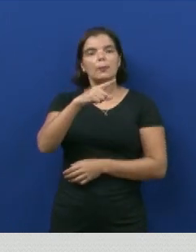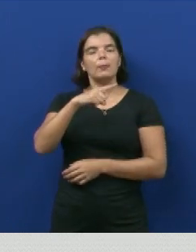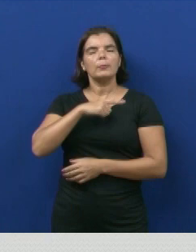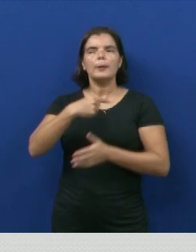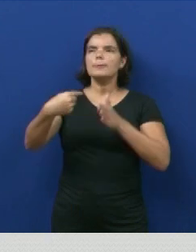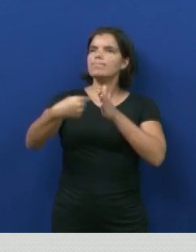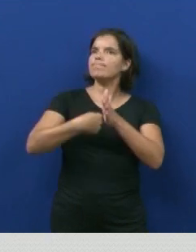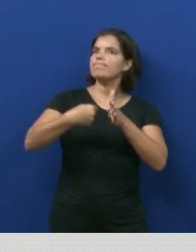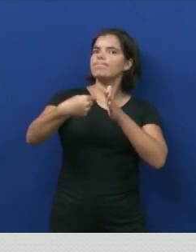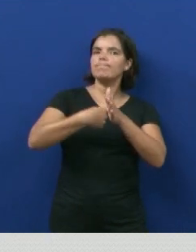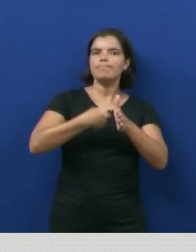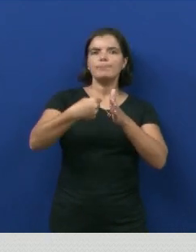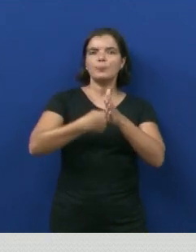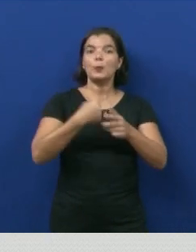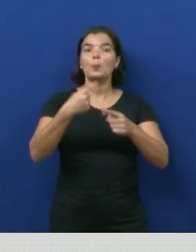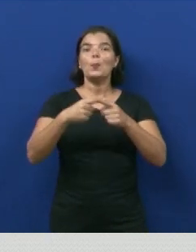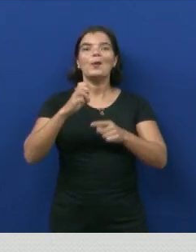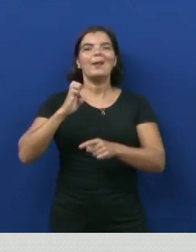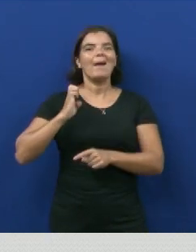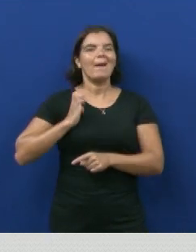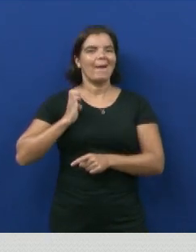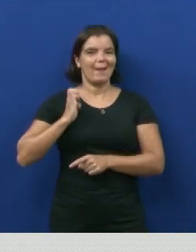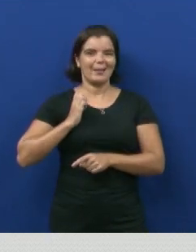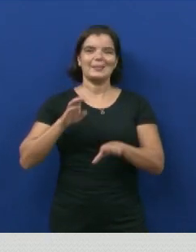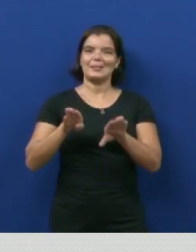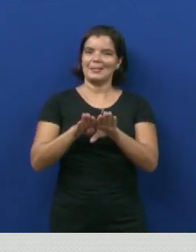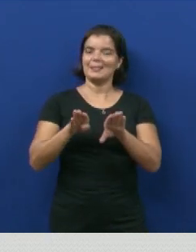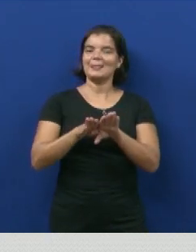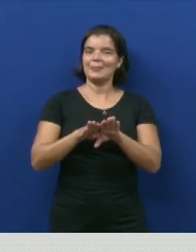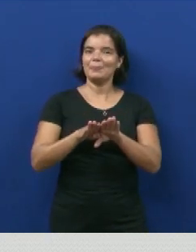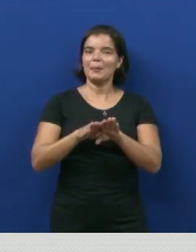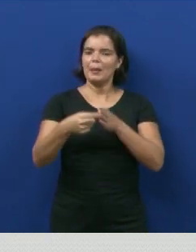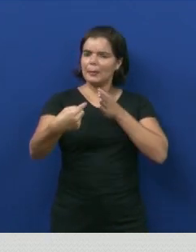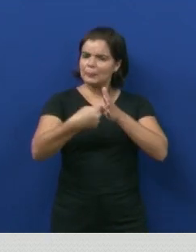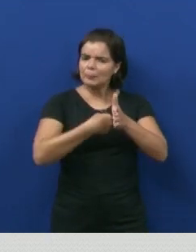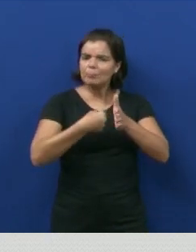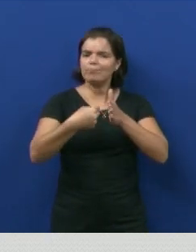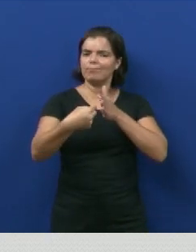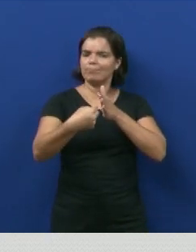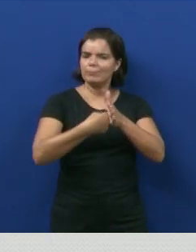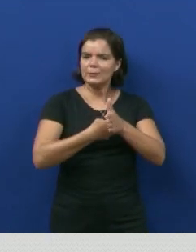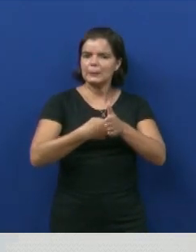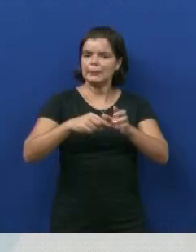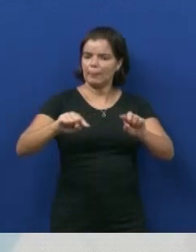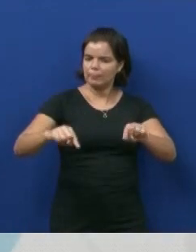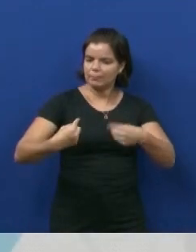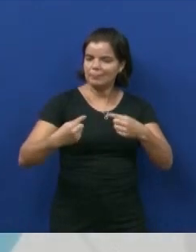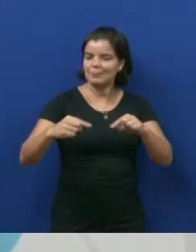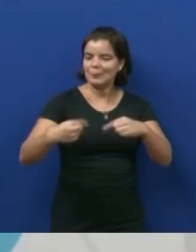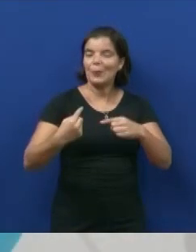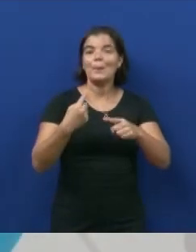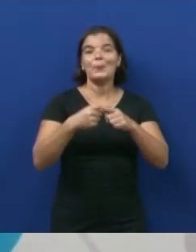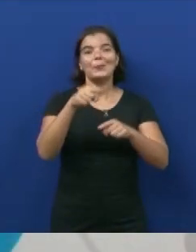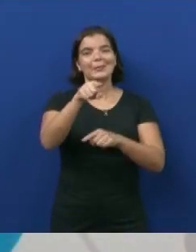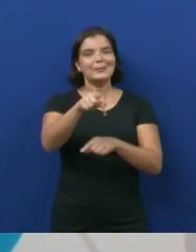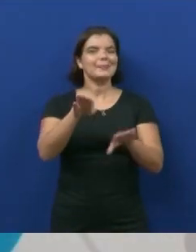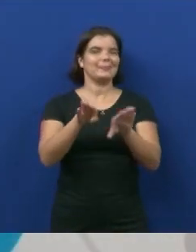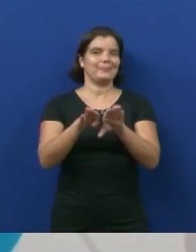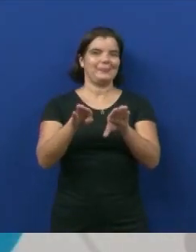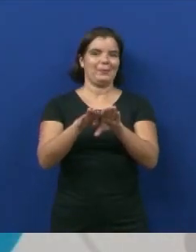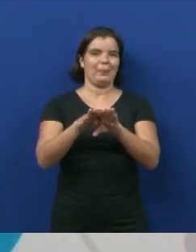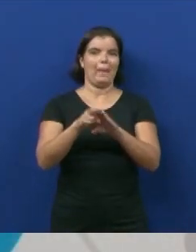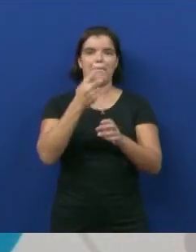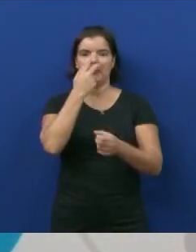se questionar, porque a ética também traz esse questionamento, essa provocação, porque você também não é